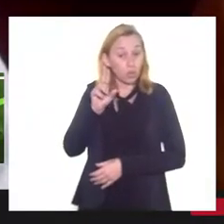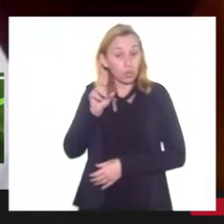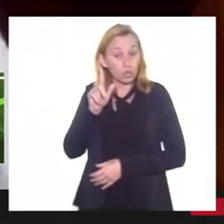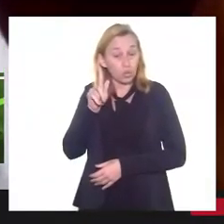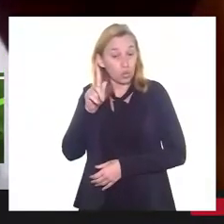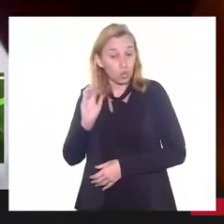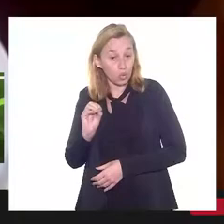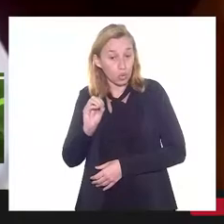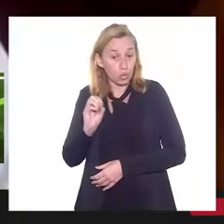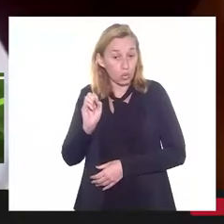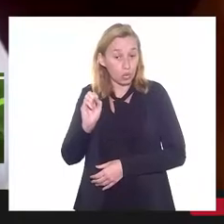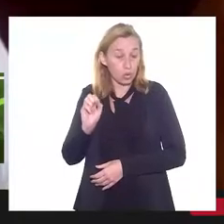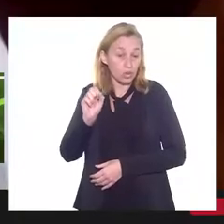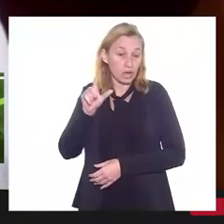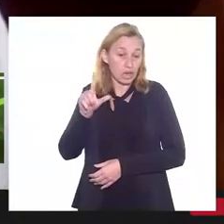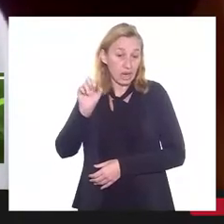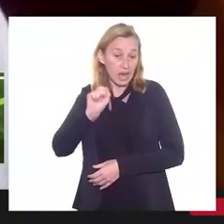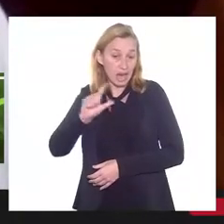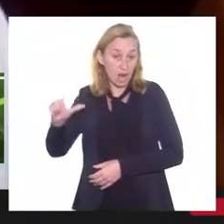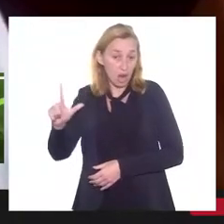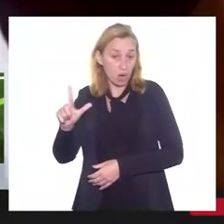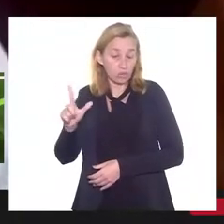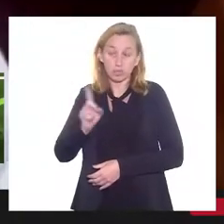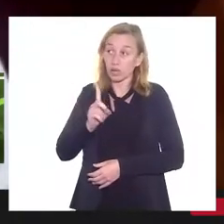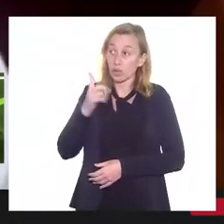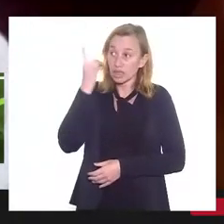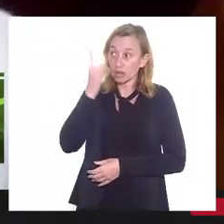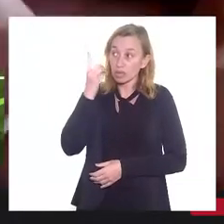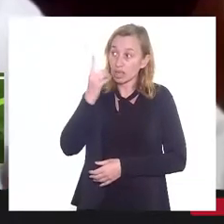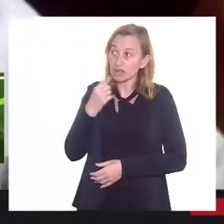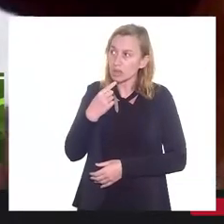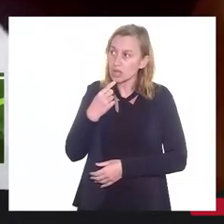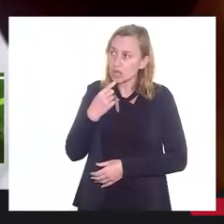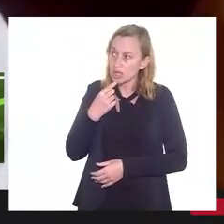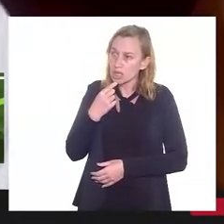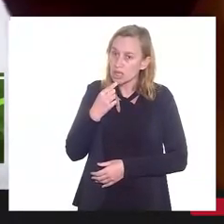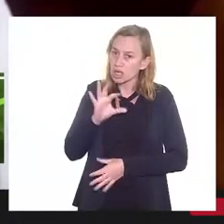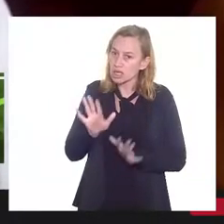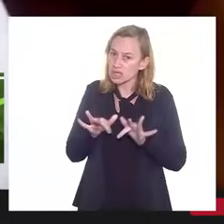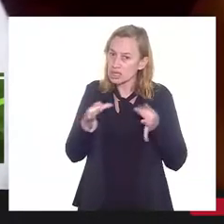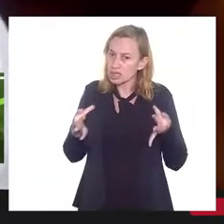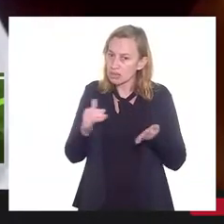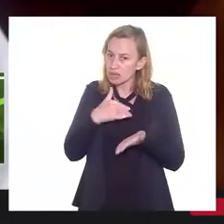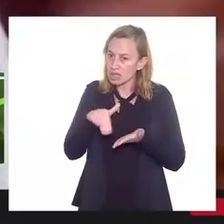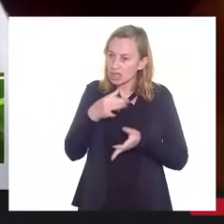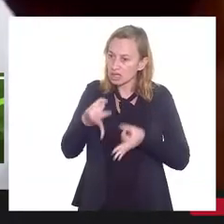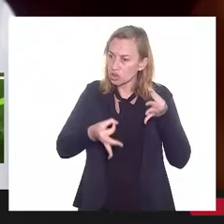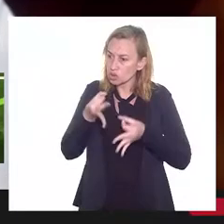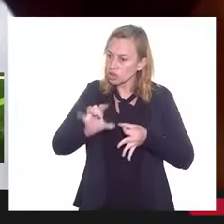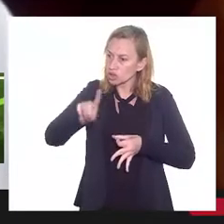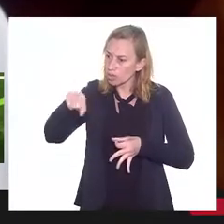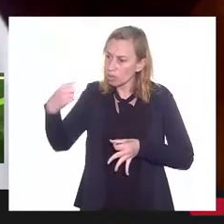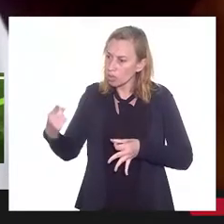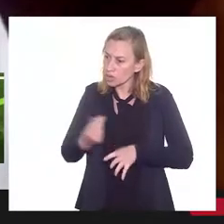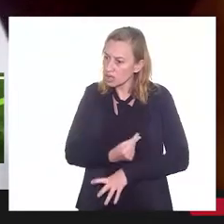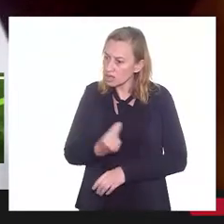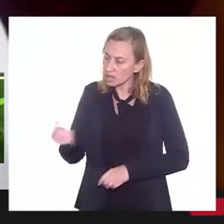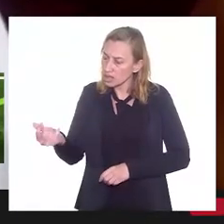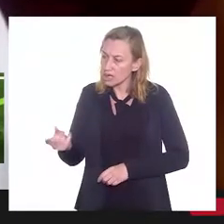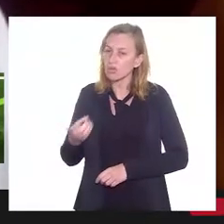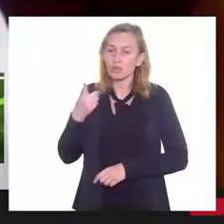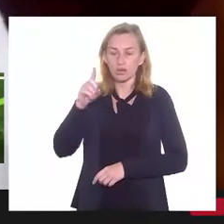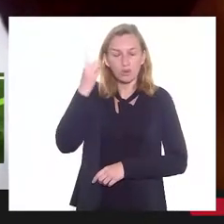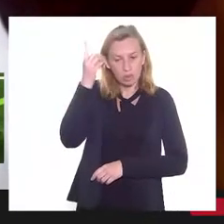E aí ele aliás melhor a deputado ele era simplesmente secretário de Justiça depois daquele saiu